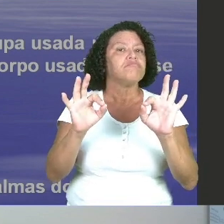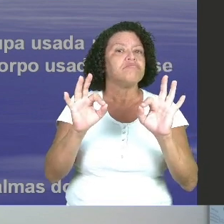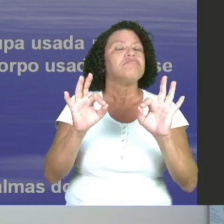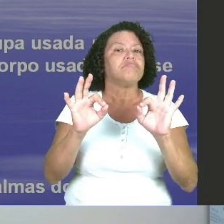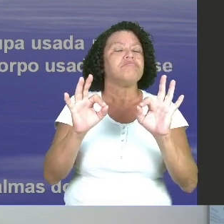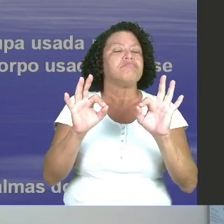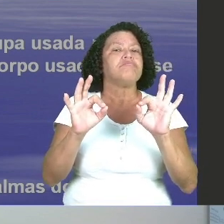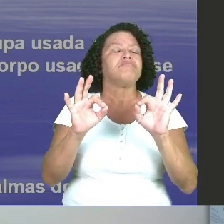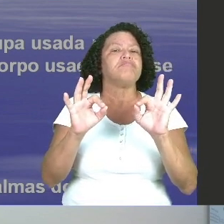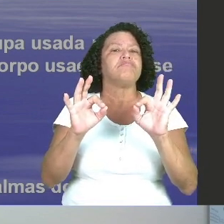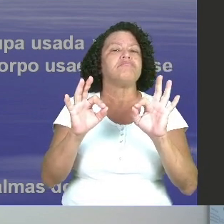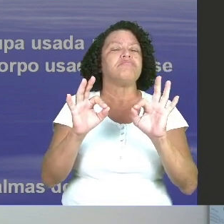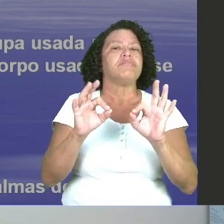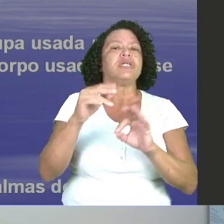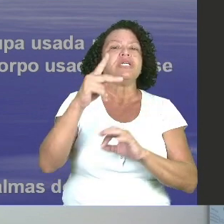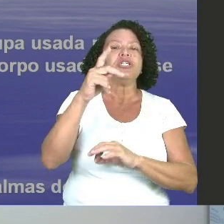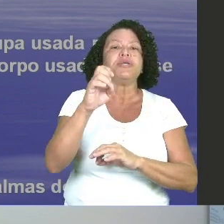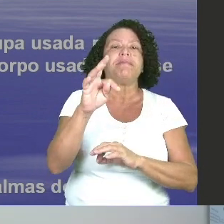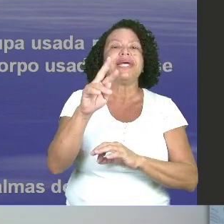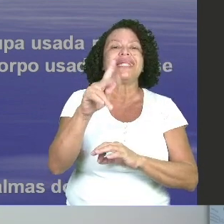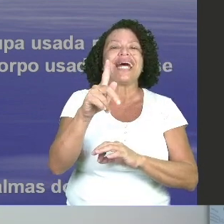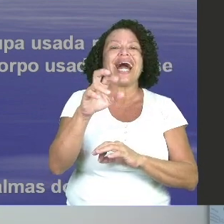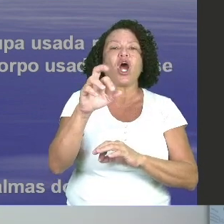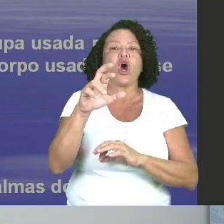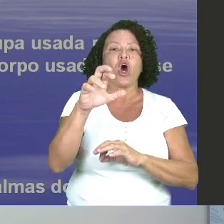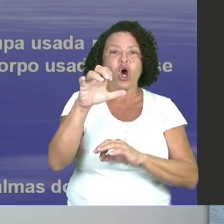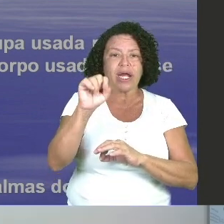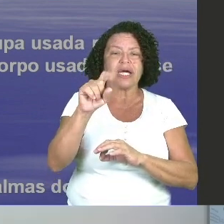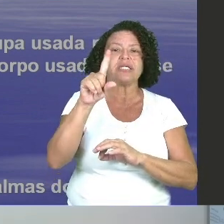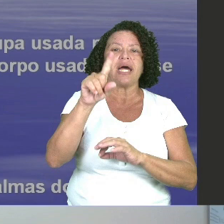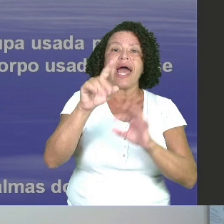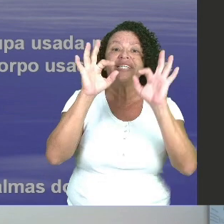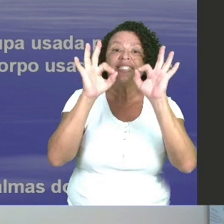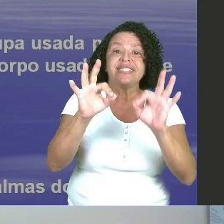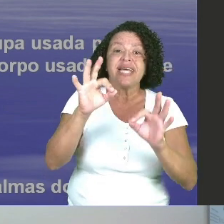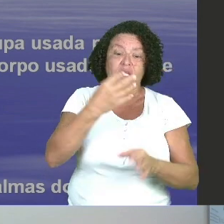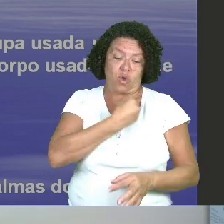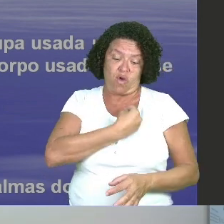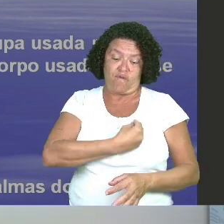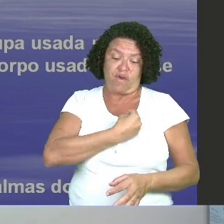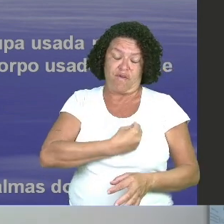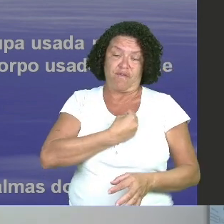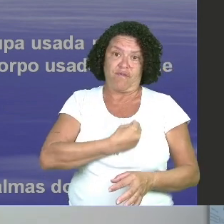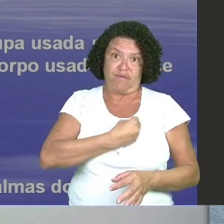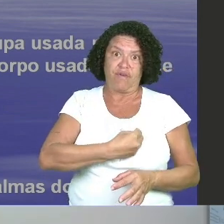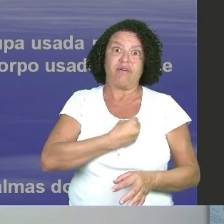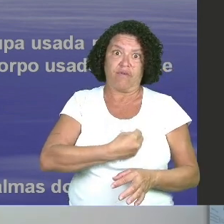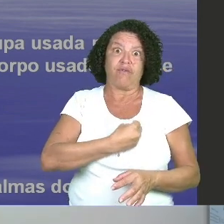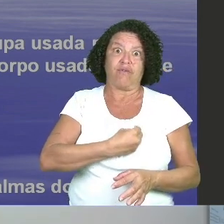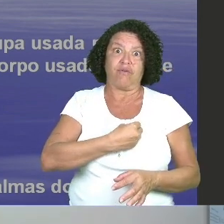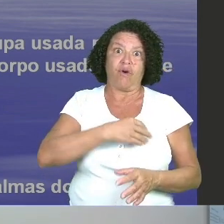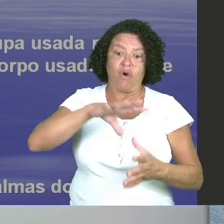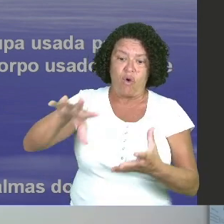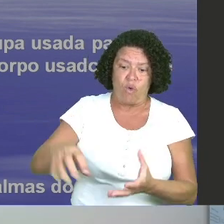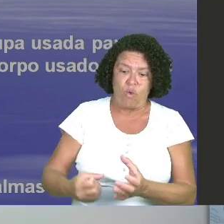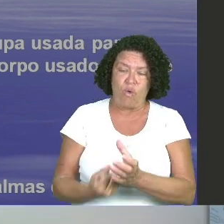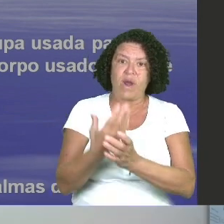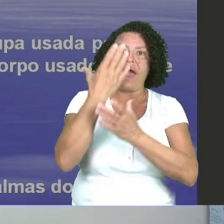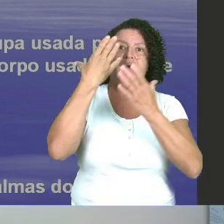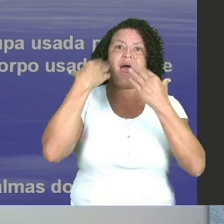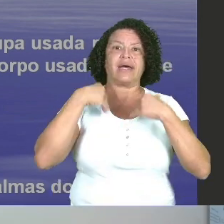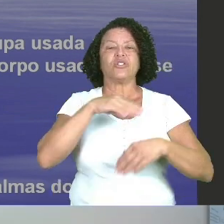da paligenesia. É certo que os vivos nascem dos mortos, que as almas dos